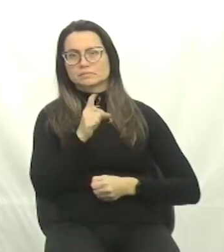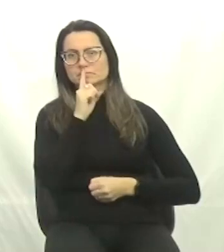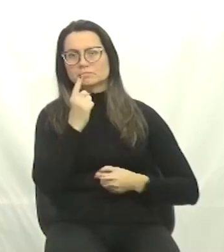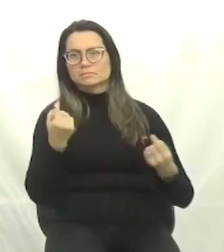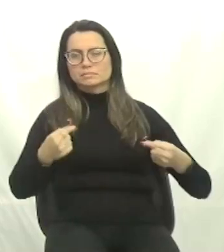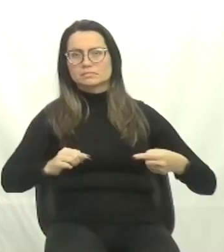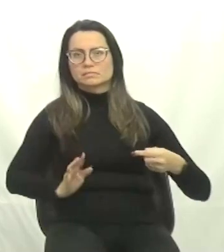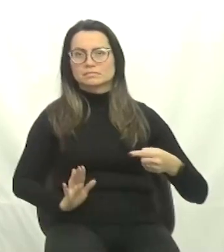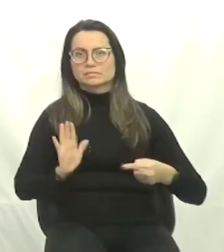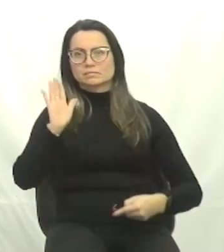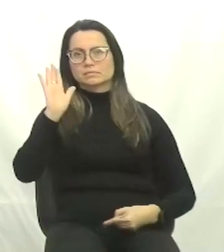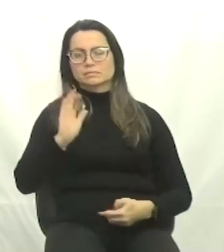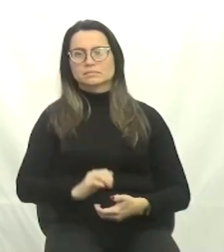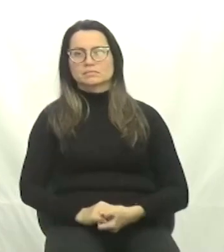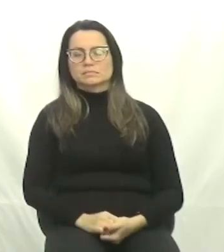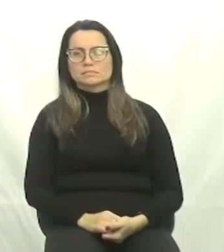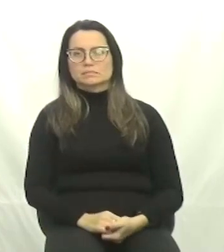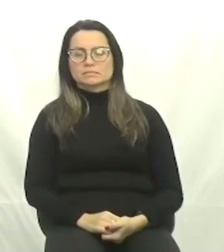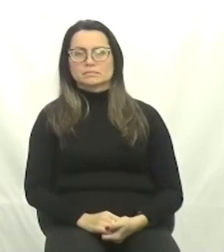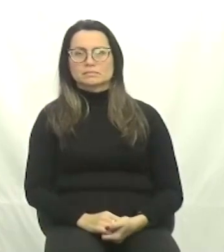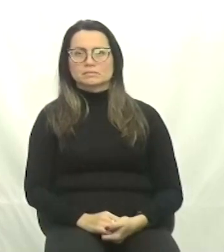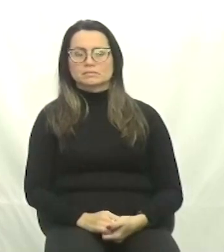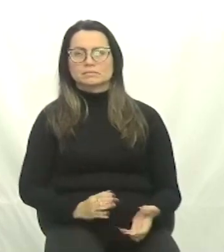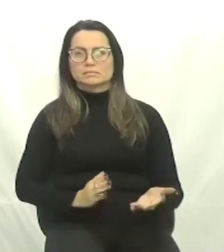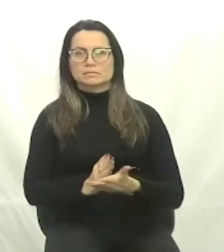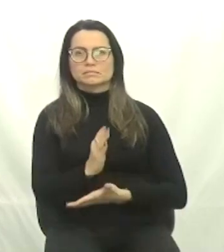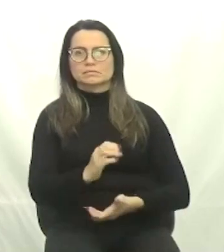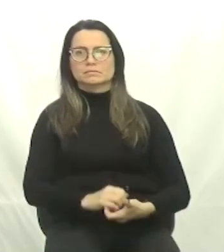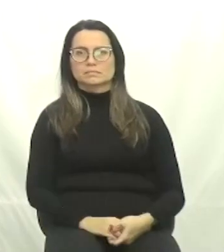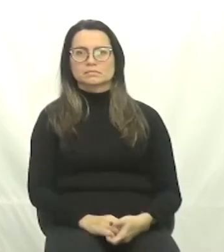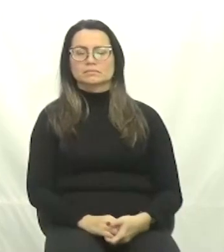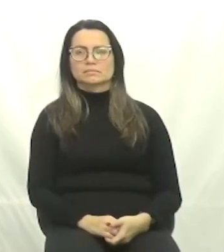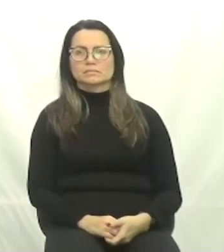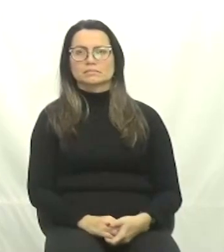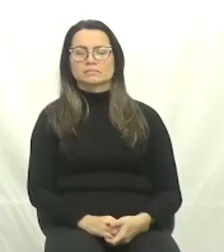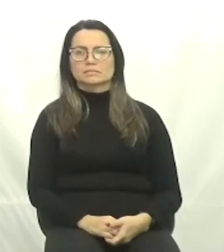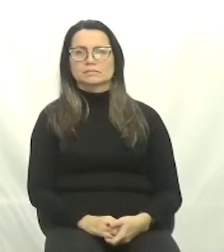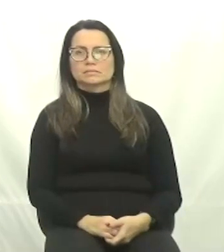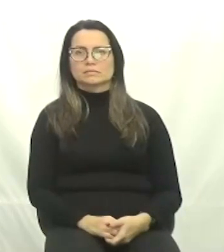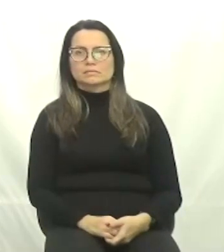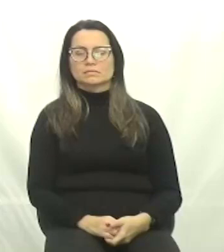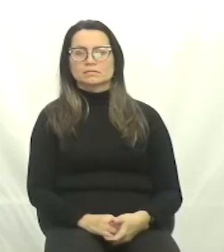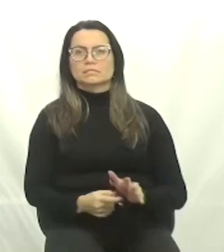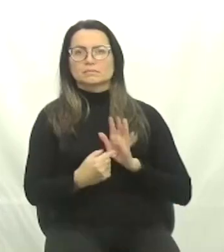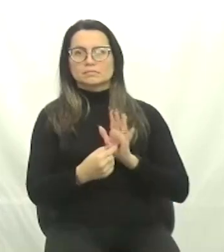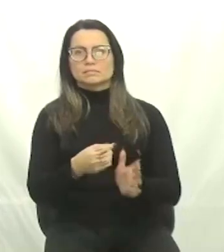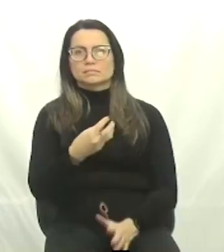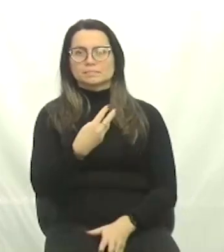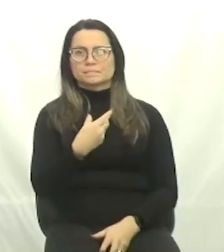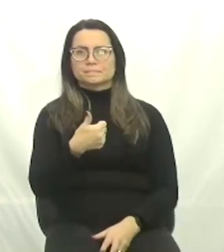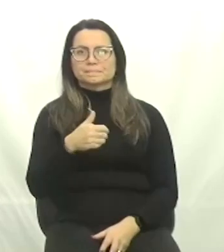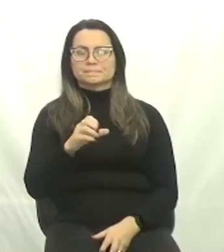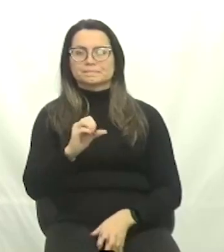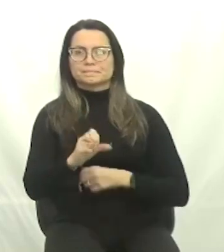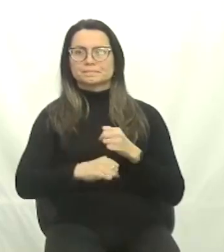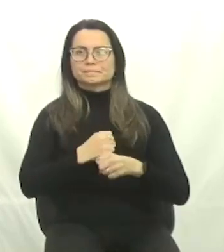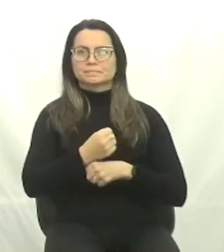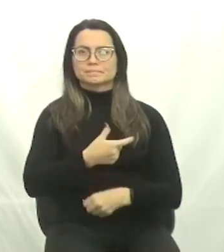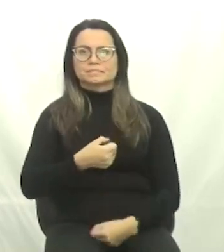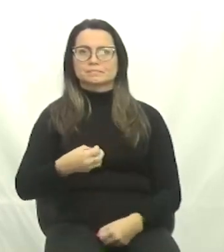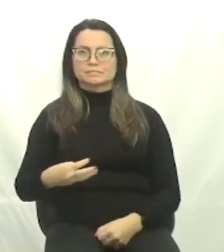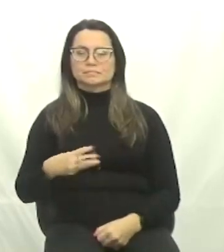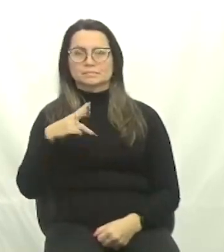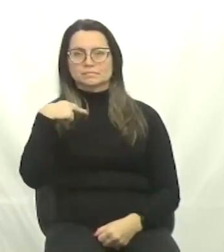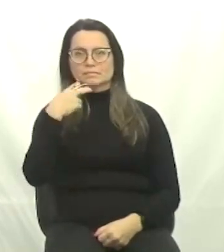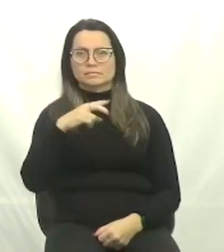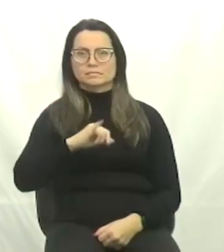Os favoráveis permaneçam como estão, os contrários se manifestem. Aprovado por unanimidade. Indicação 319/2023, autor José